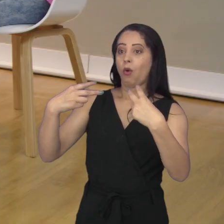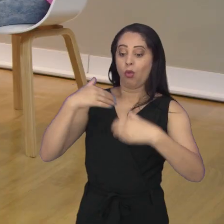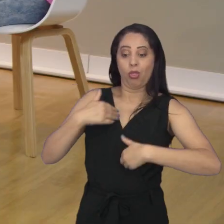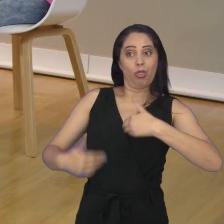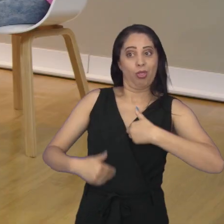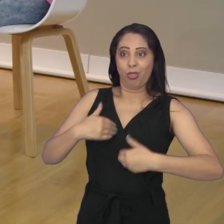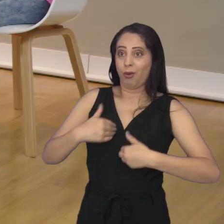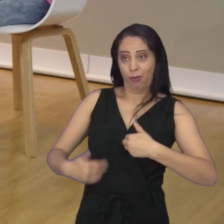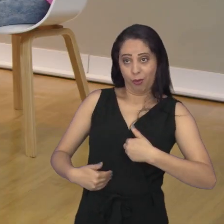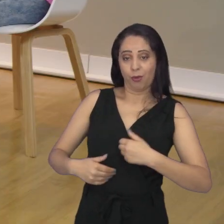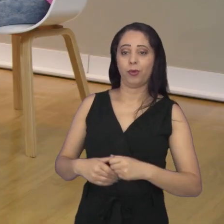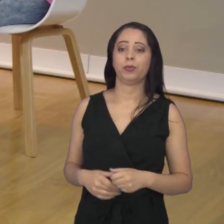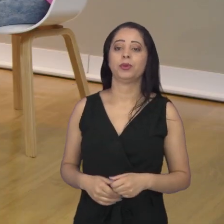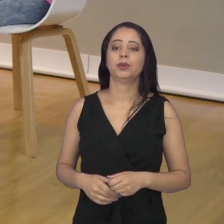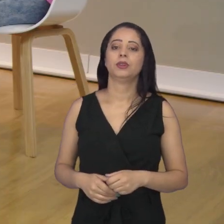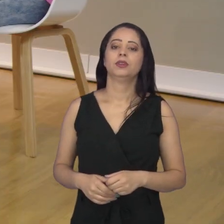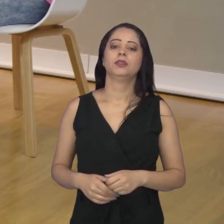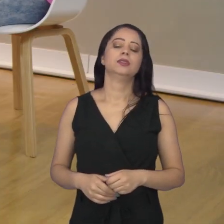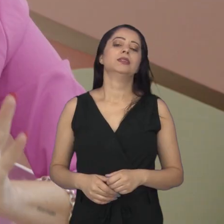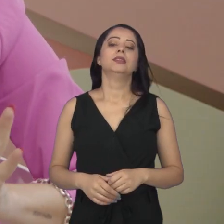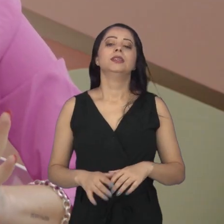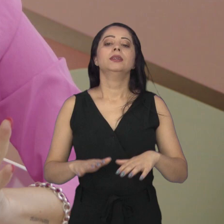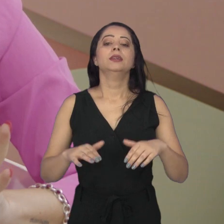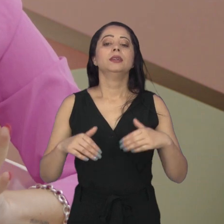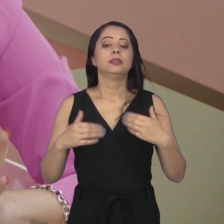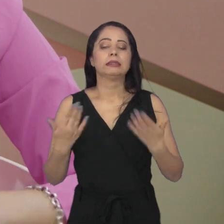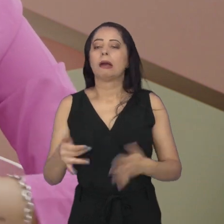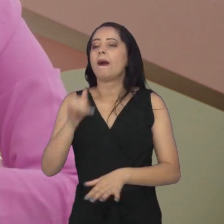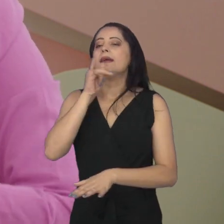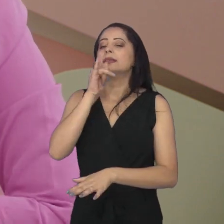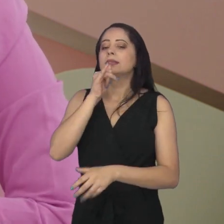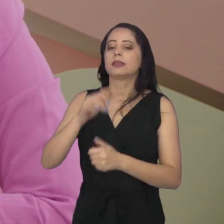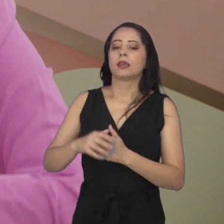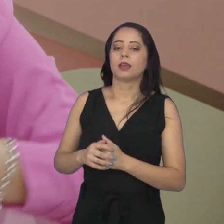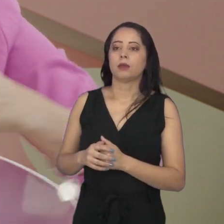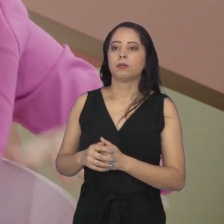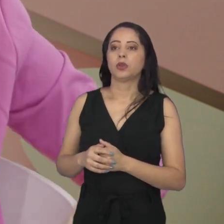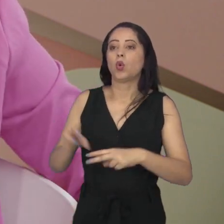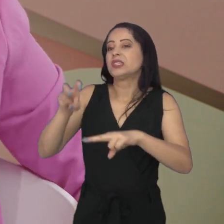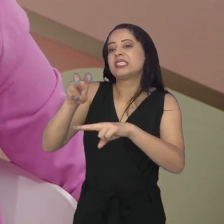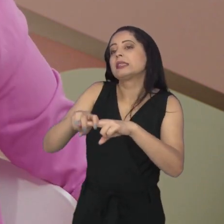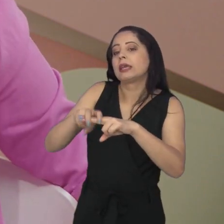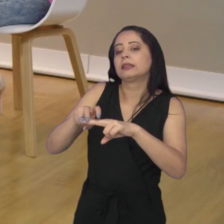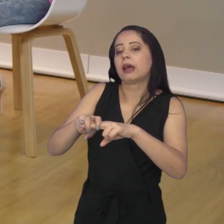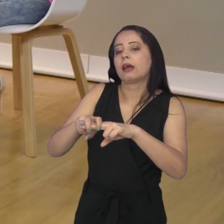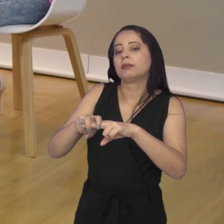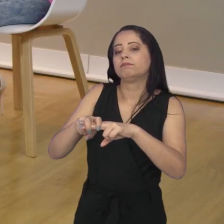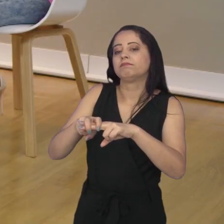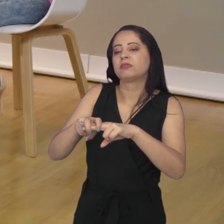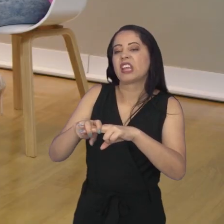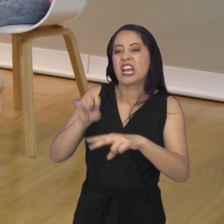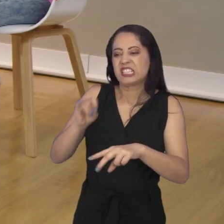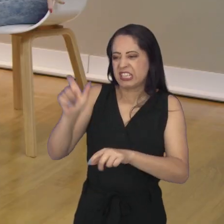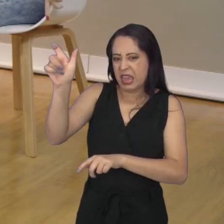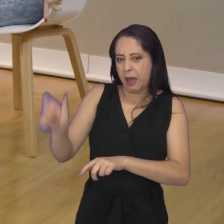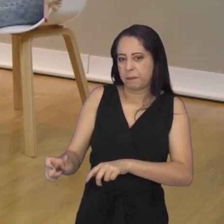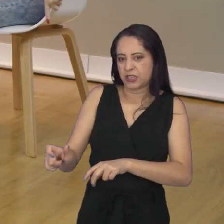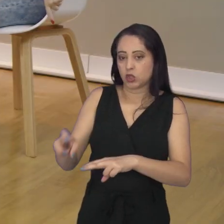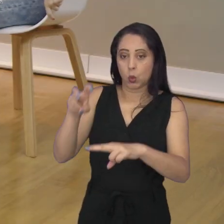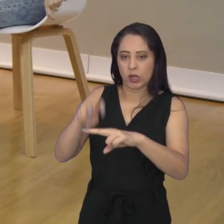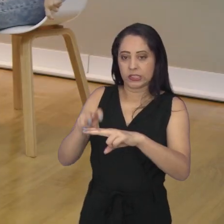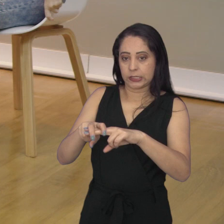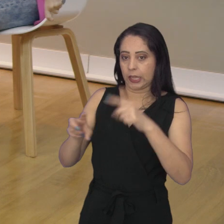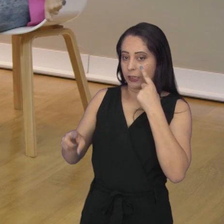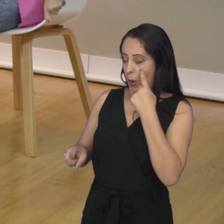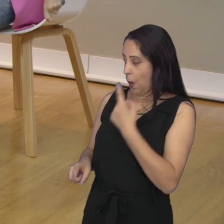que na própria fala, é verdade. Né? Então, esse é um exemplo. Mas, por exemplo, o modo de sentar. Sim. Uma pessoa que